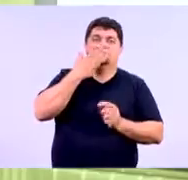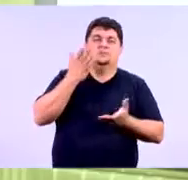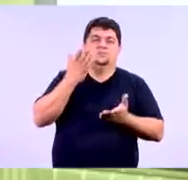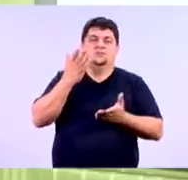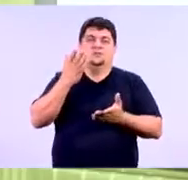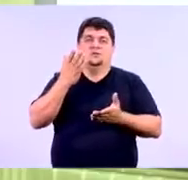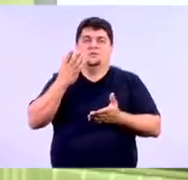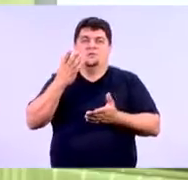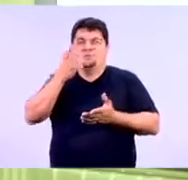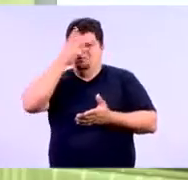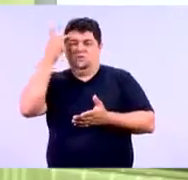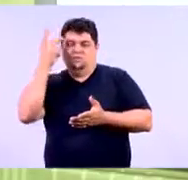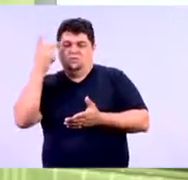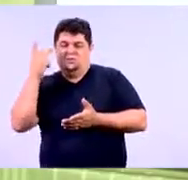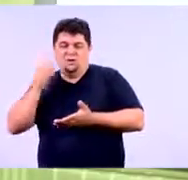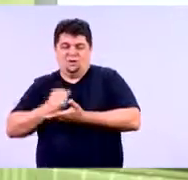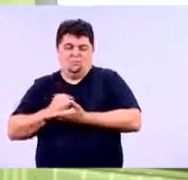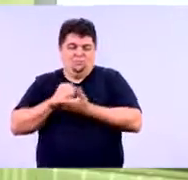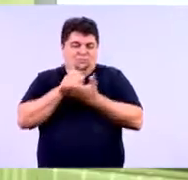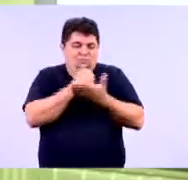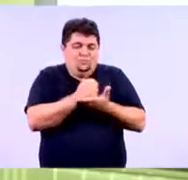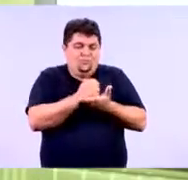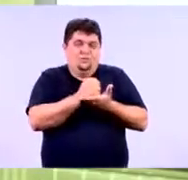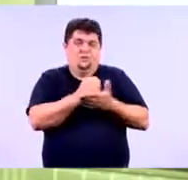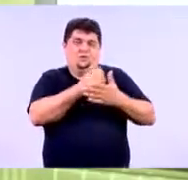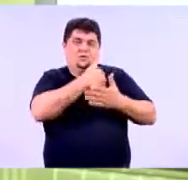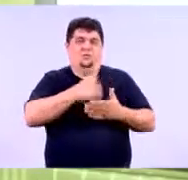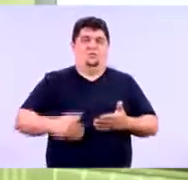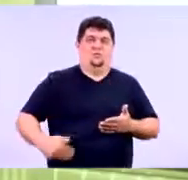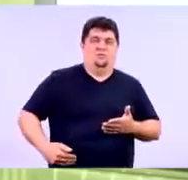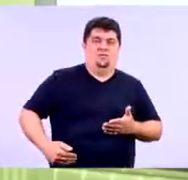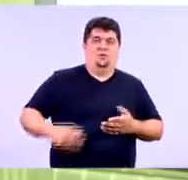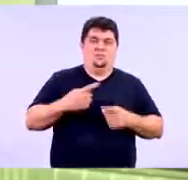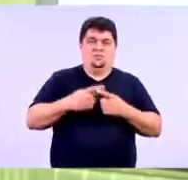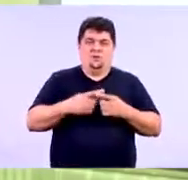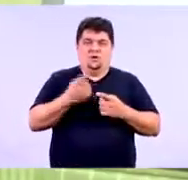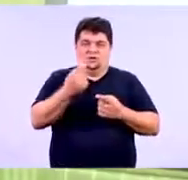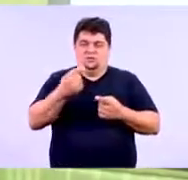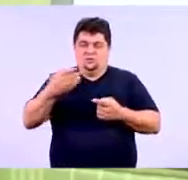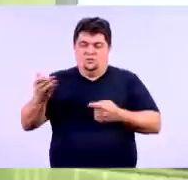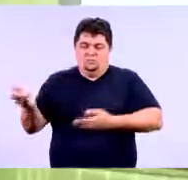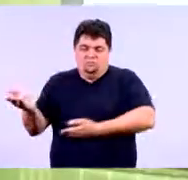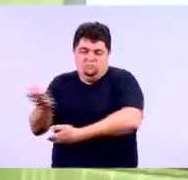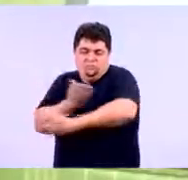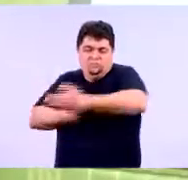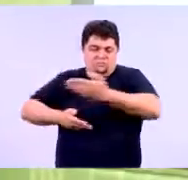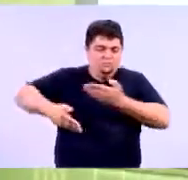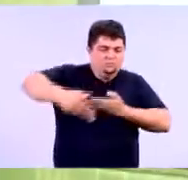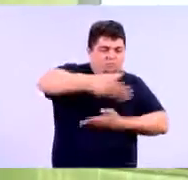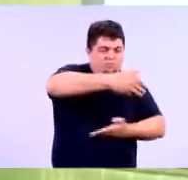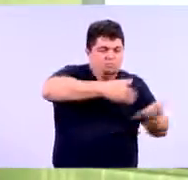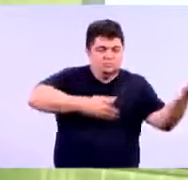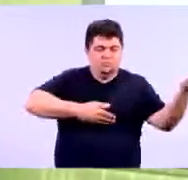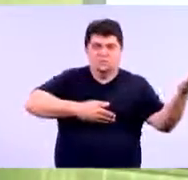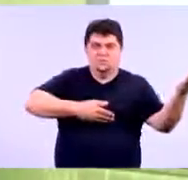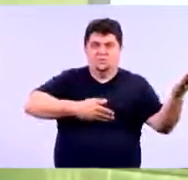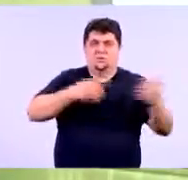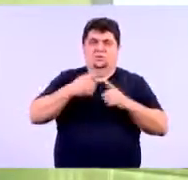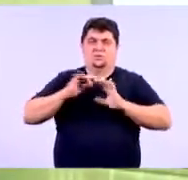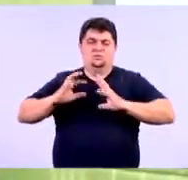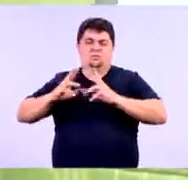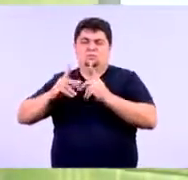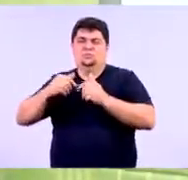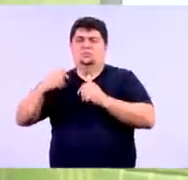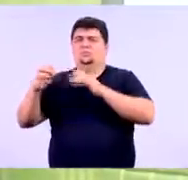patrocínio, mas não seria só um patrocínio, seria uma alimentação da máquina pública, onde todas as instituições, como o professor